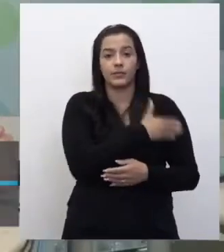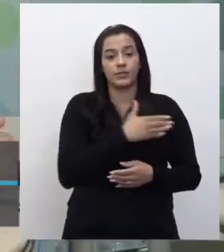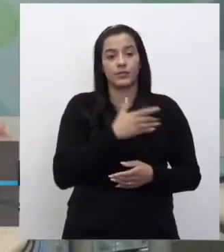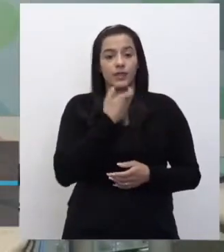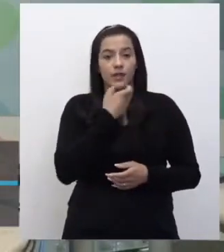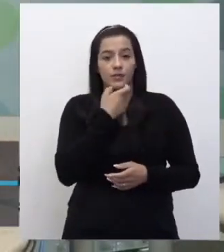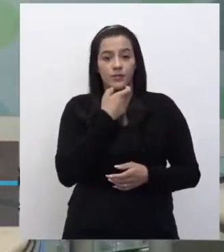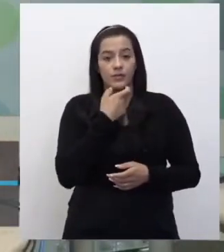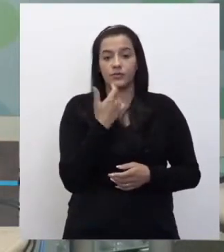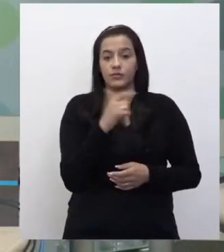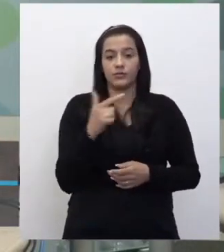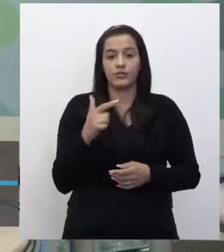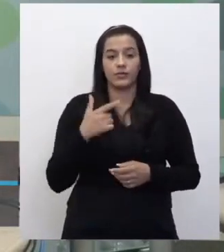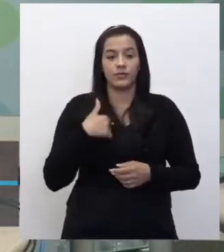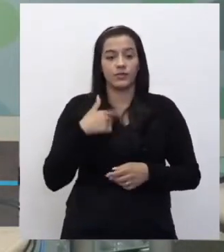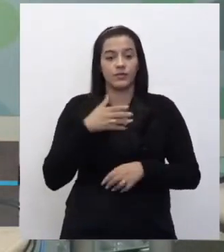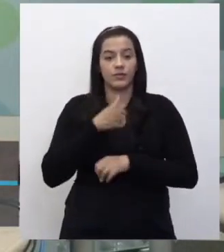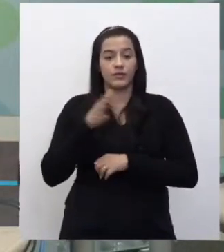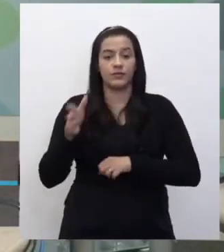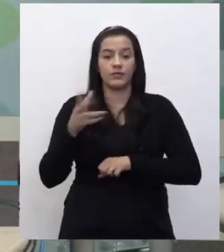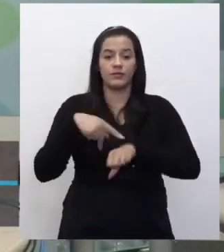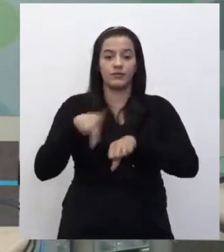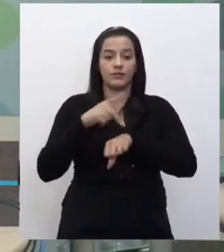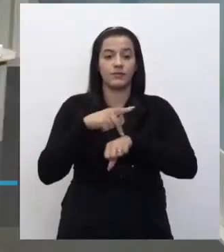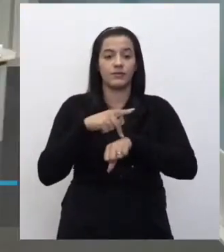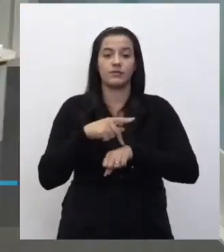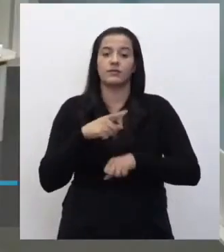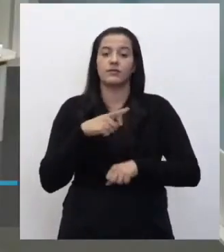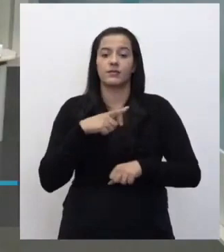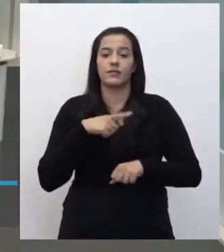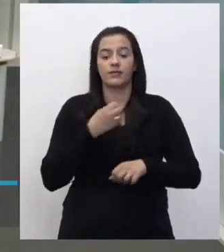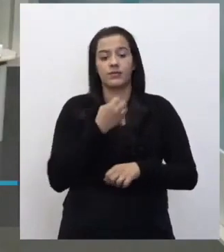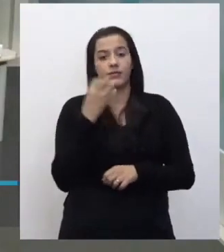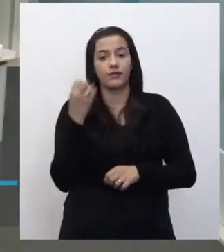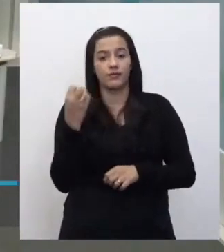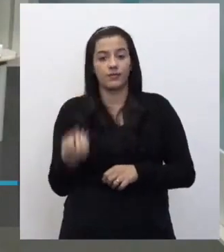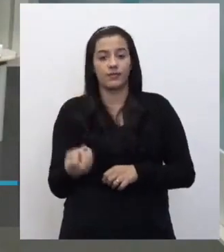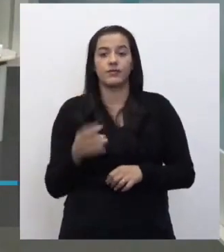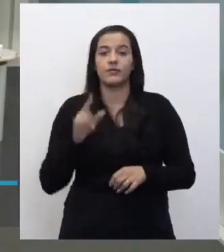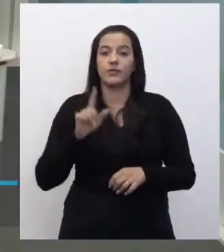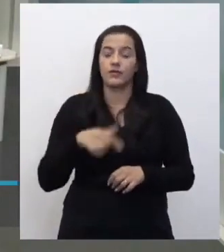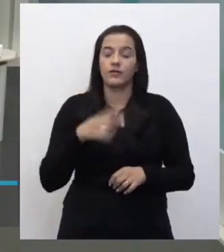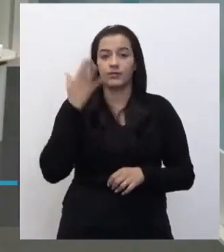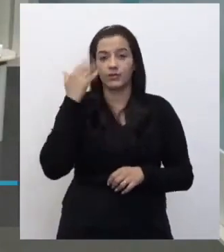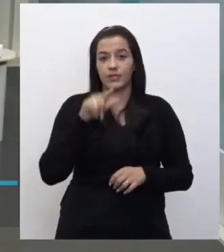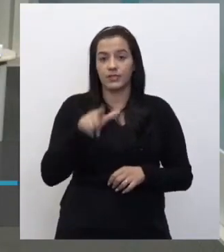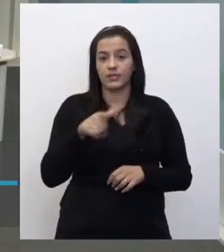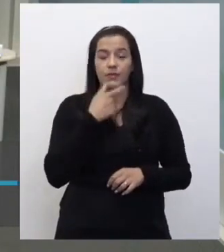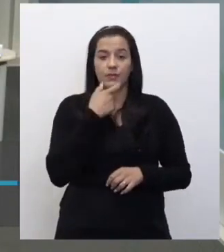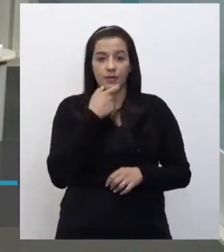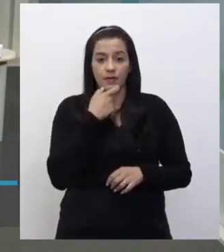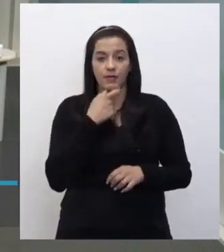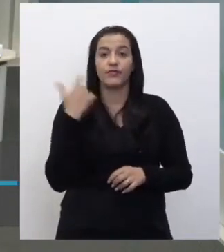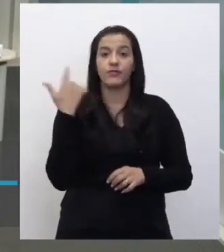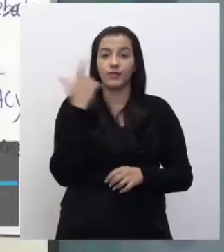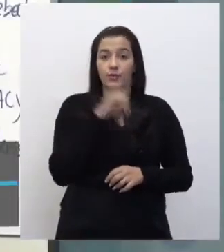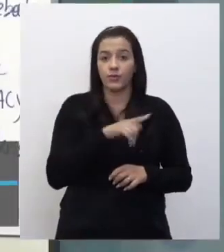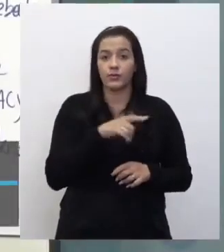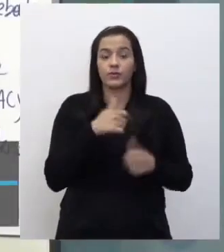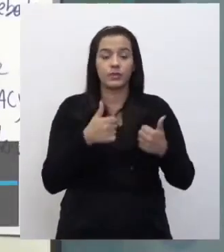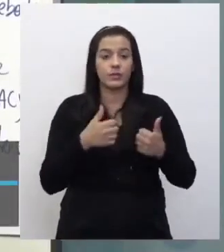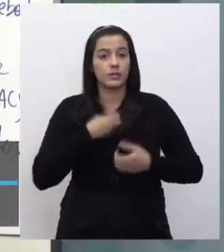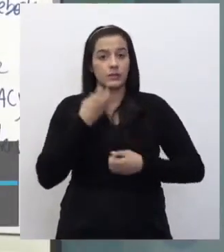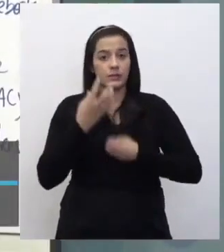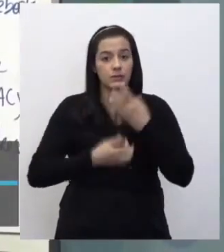que é muito frequente quando você vai no país de língua inglesa. Uhum. Então, viajou? É interessante que você saiba a língua, que você consiga aí se